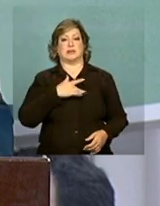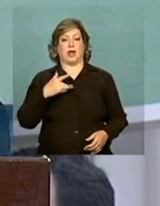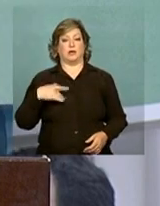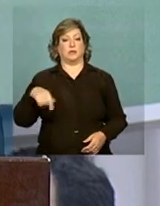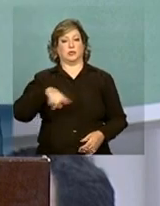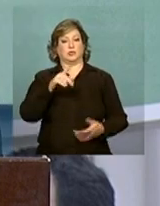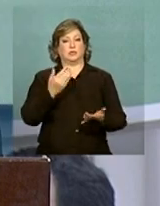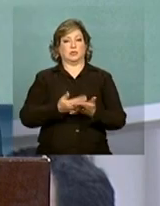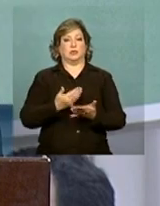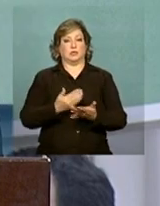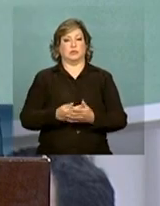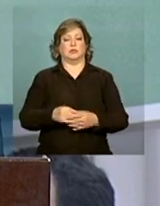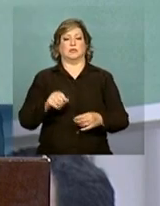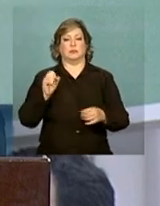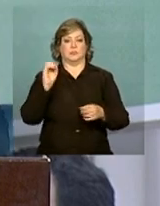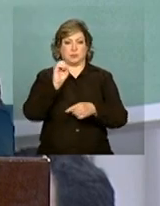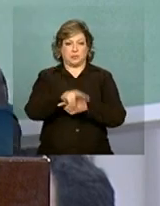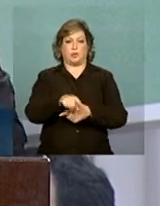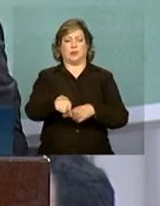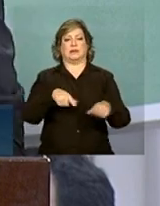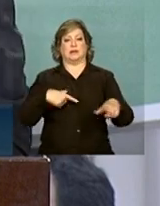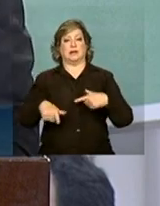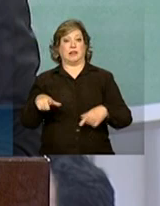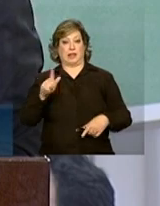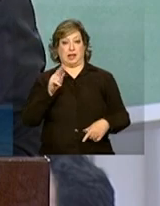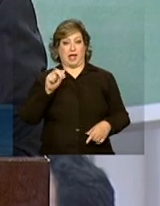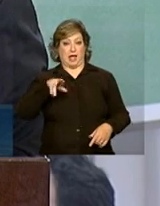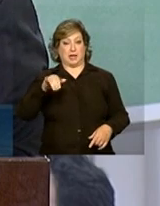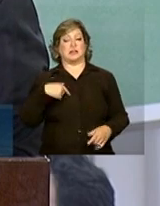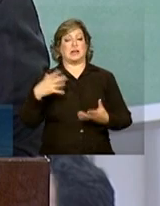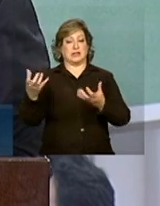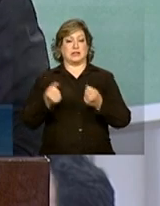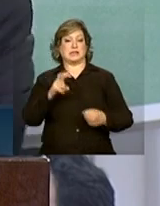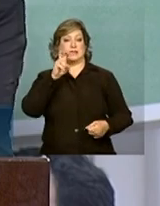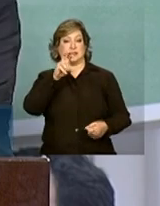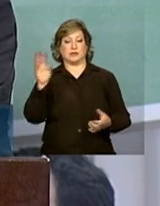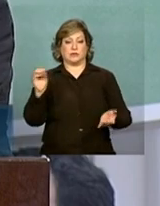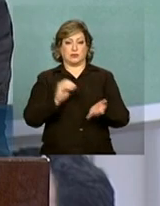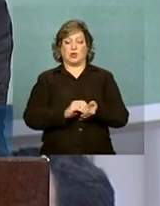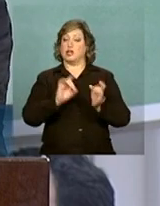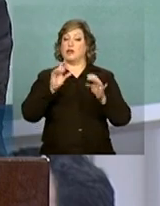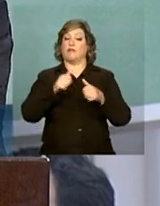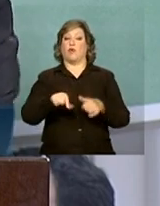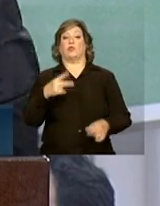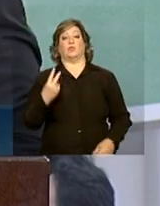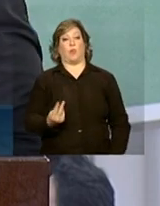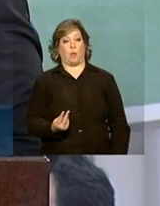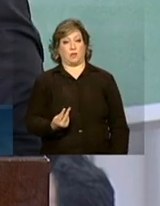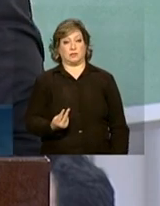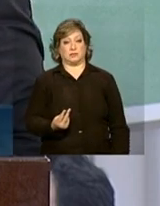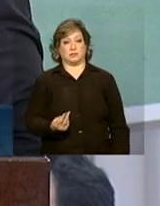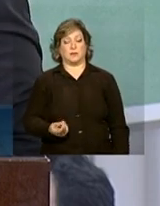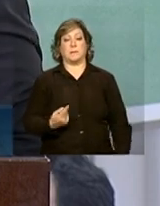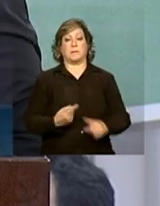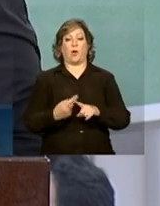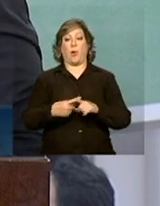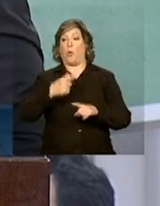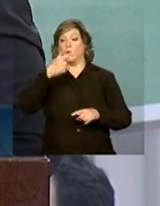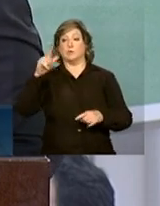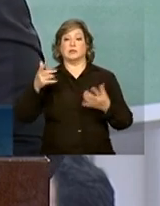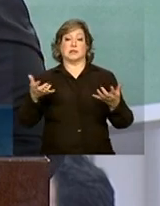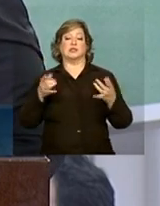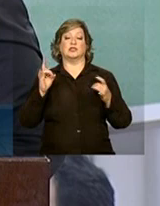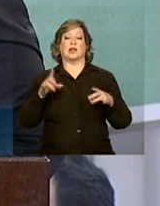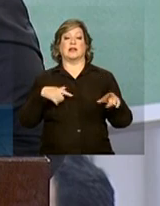suas residências médicas. Em Granja, nós recebemos 5 inscrições. Só ficaram 2, porque os outros queriam